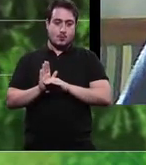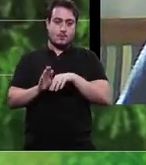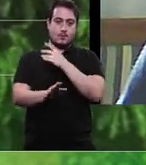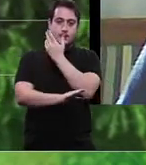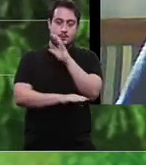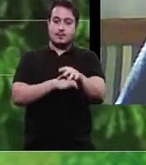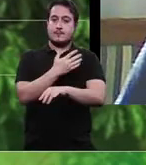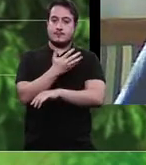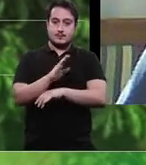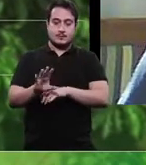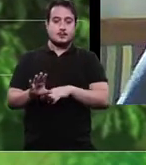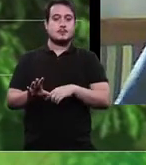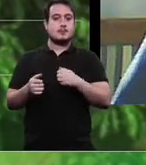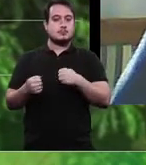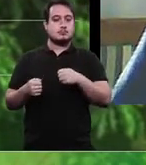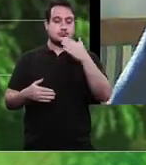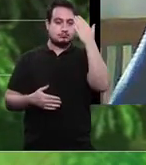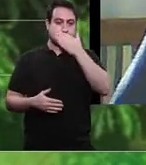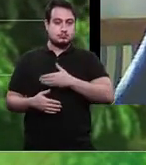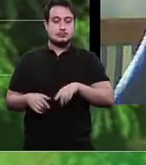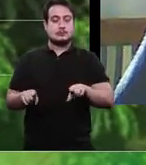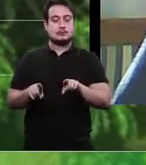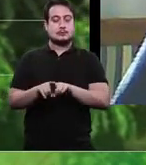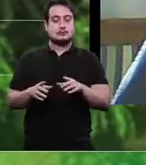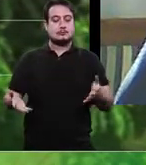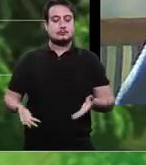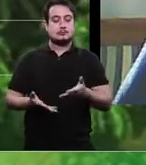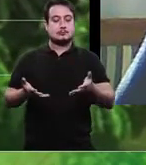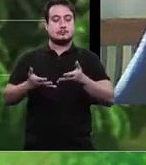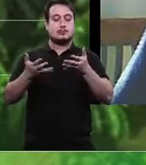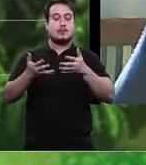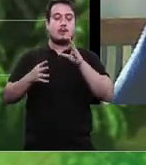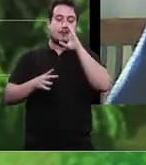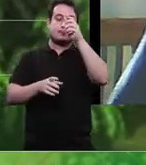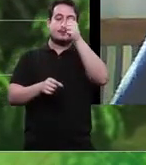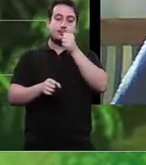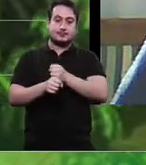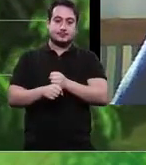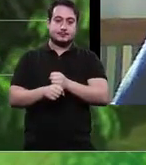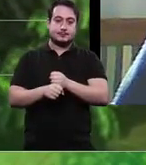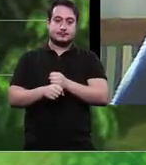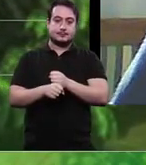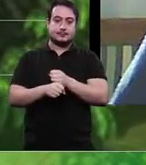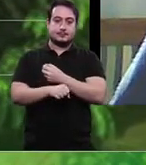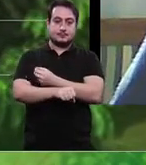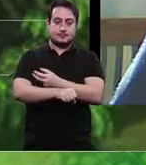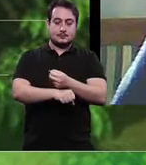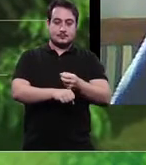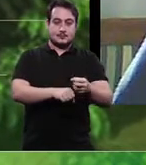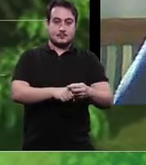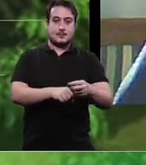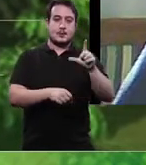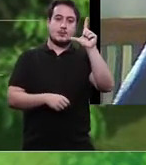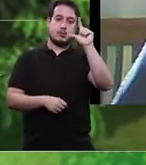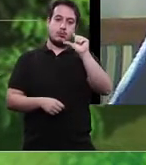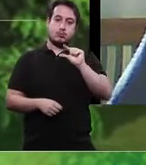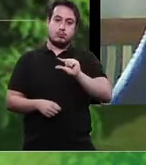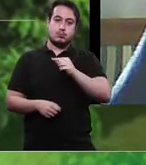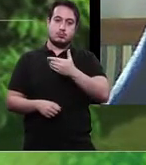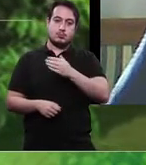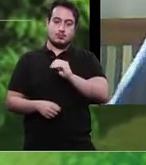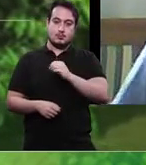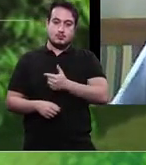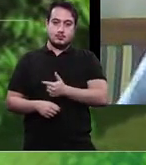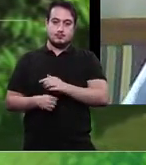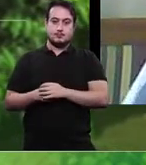código florestal a cumprir e investe fortemente na agricultura de baixa emissão de carbono, né? Um